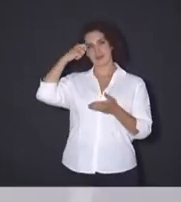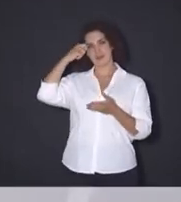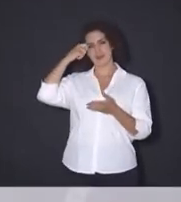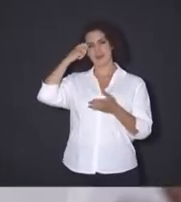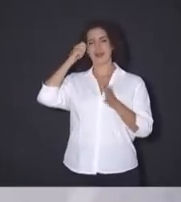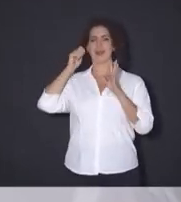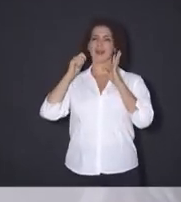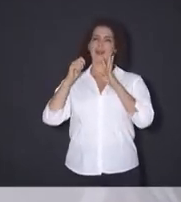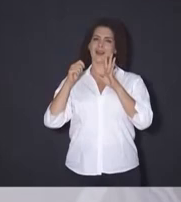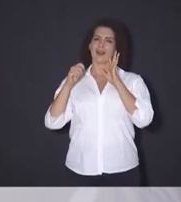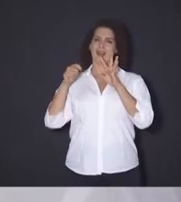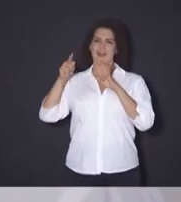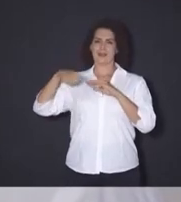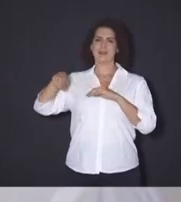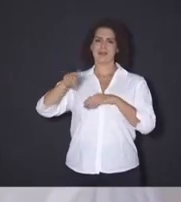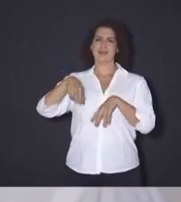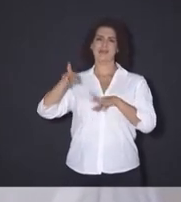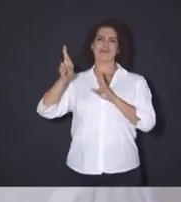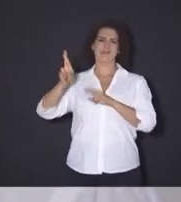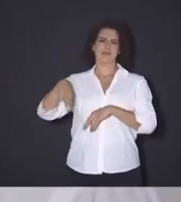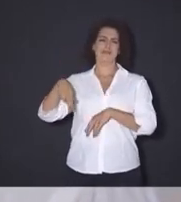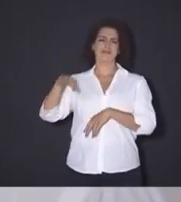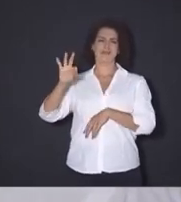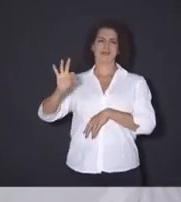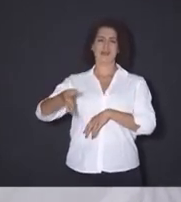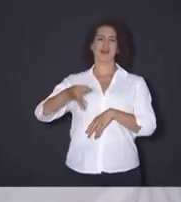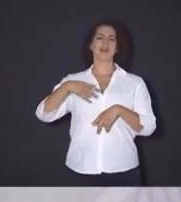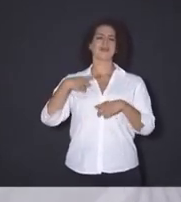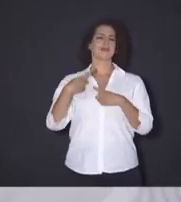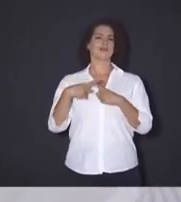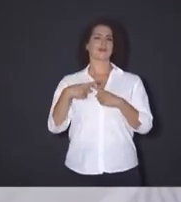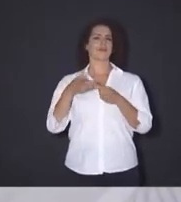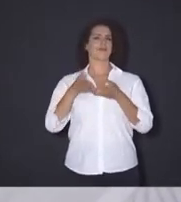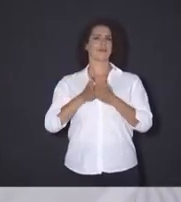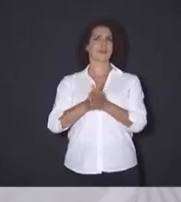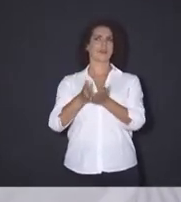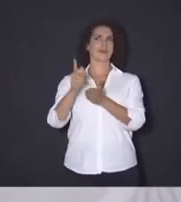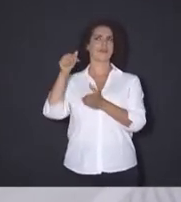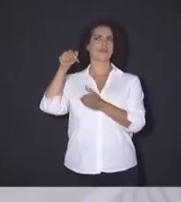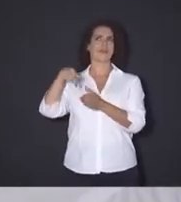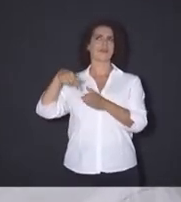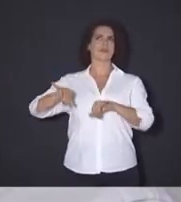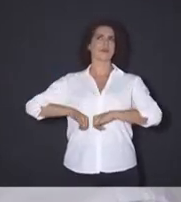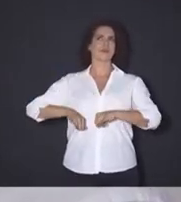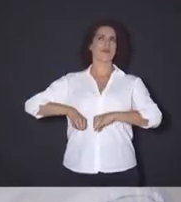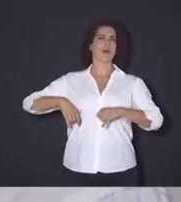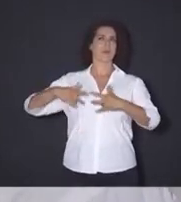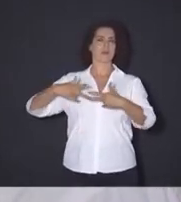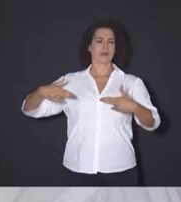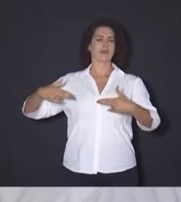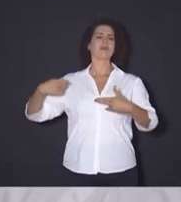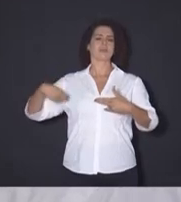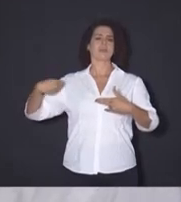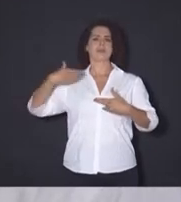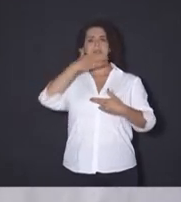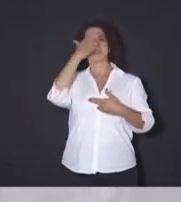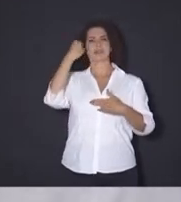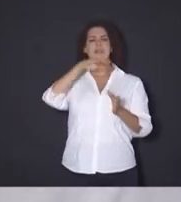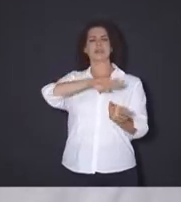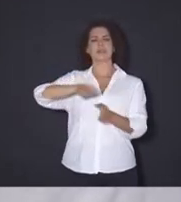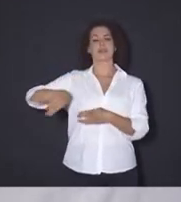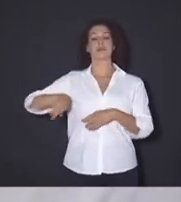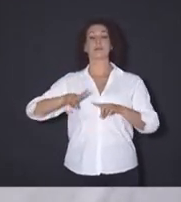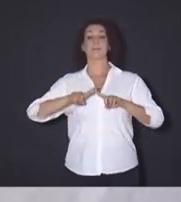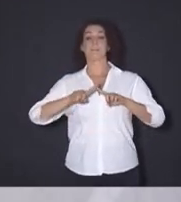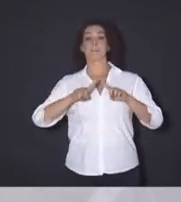tem toda razão todo mundo tem razão na verdade o navio é algo para ser esquecido mas por outro lado é eu